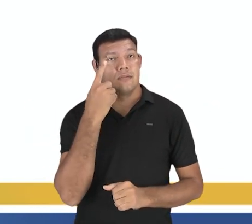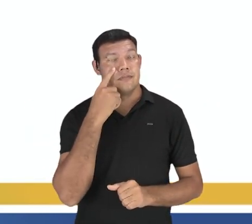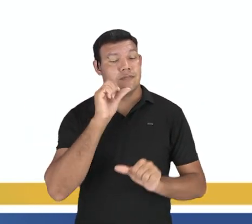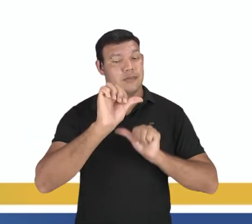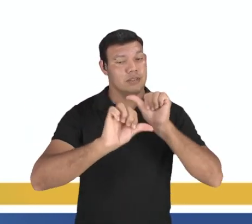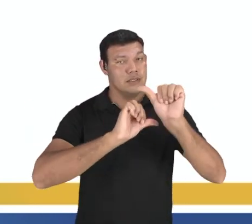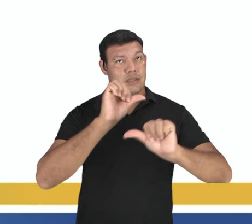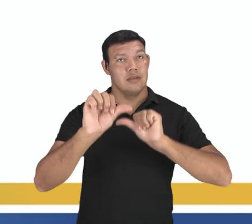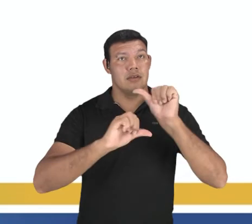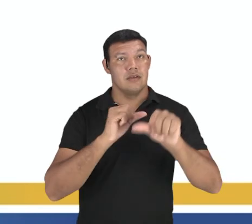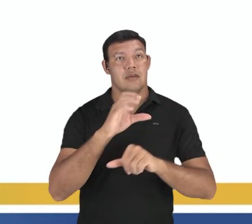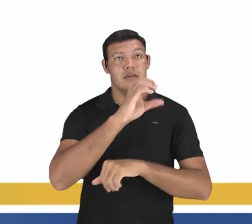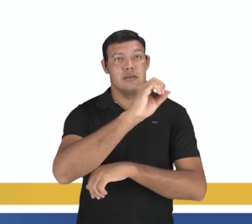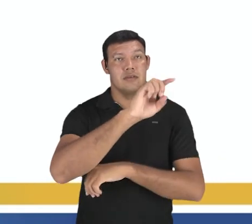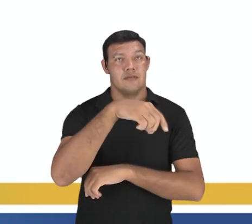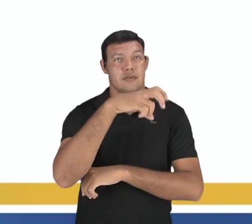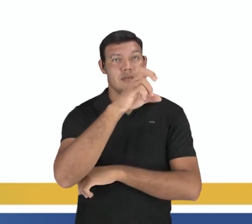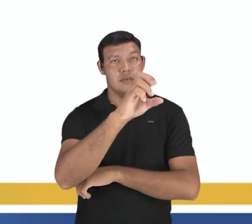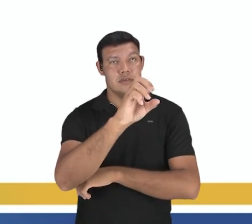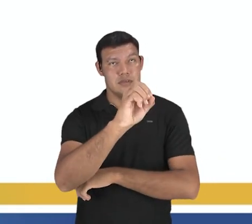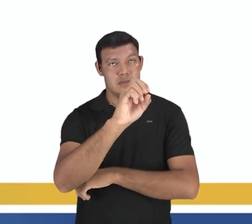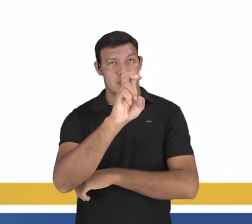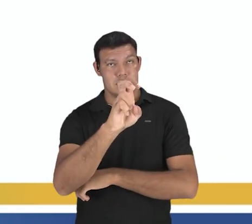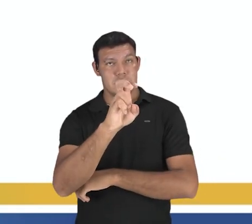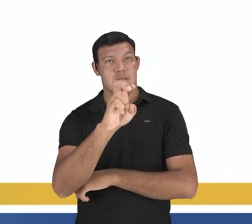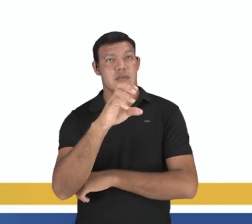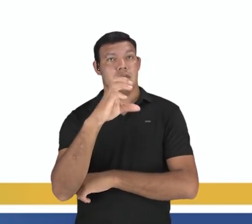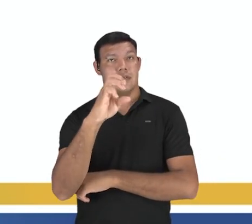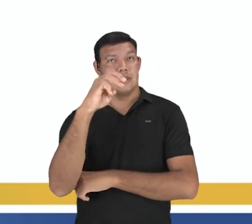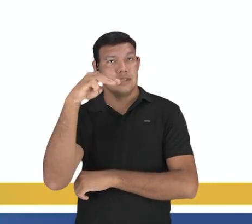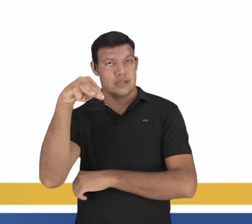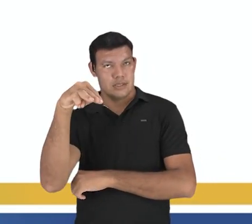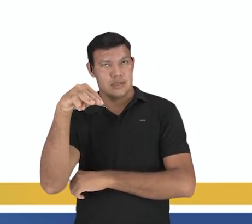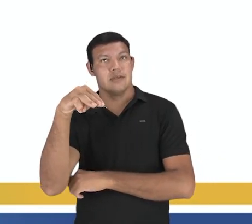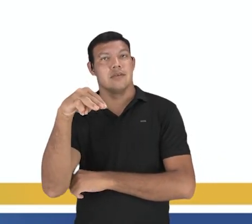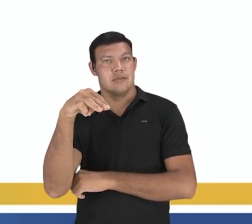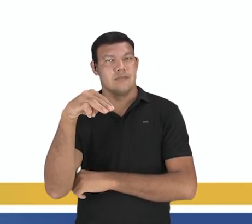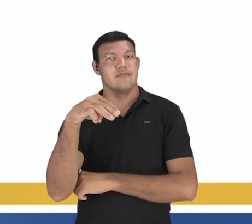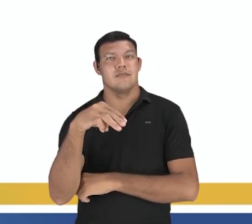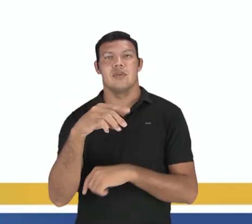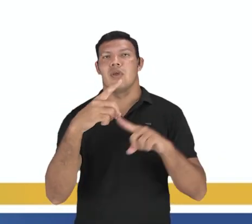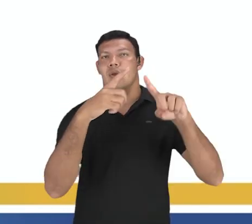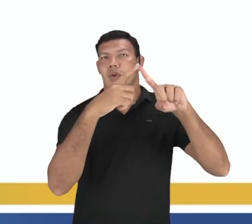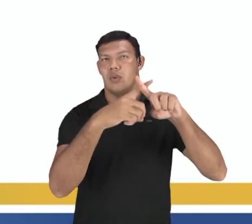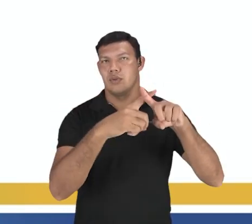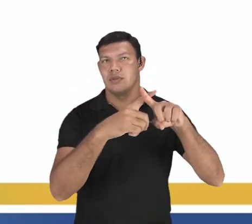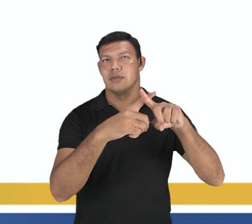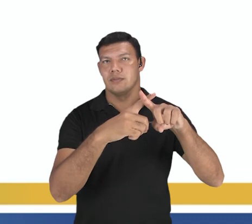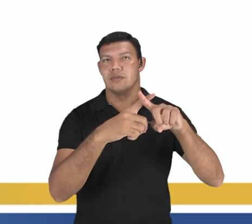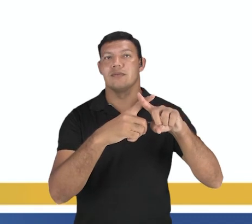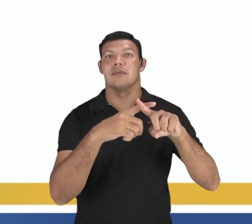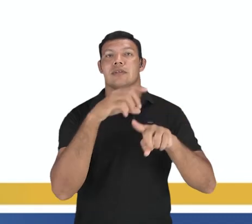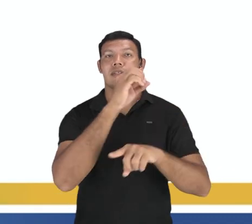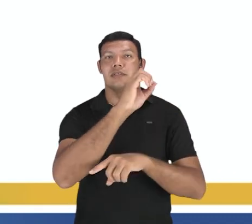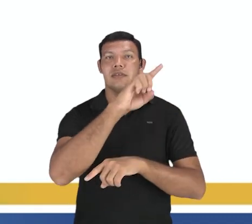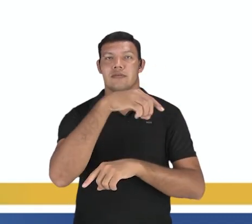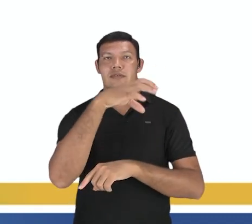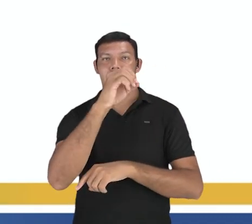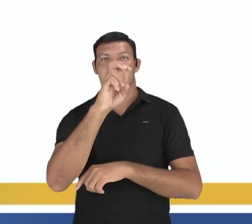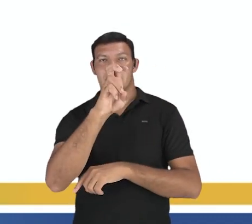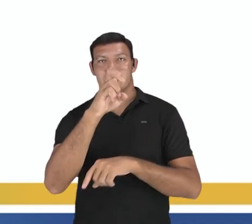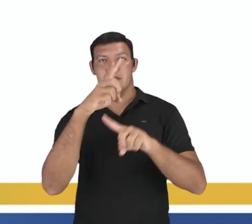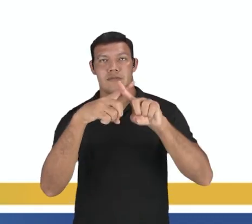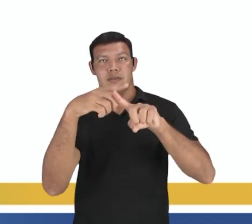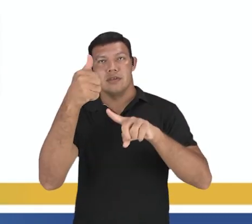transformar o 0,05 é em centímetros e para isso basta multiplicar 0,05 x